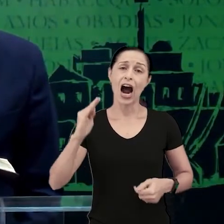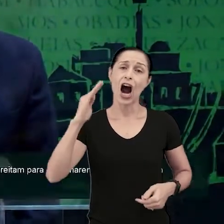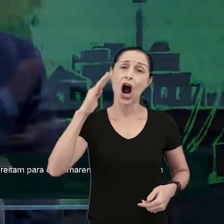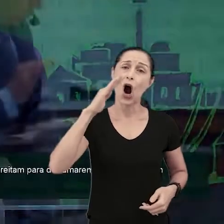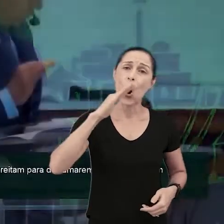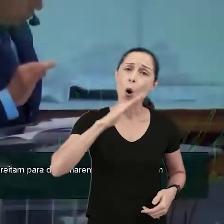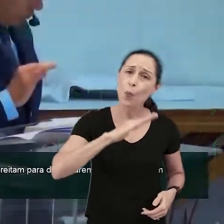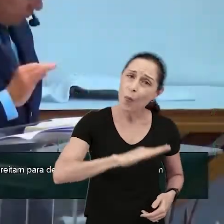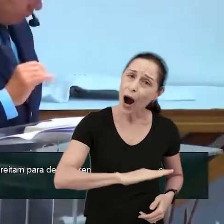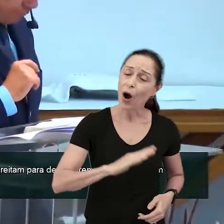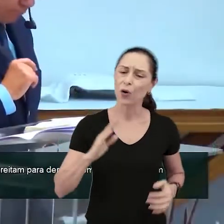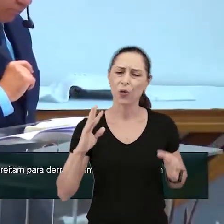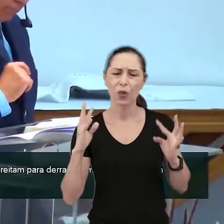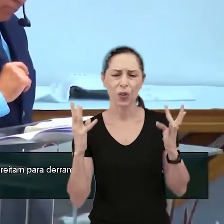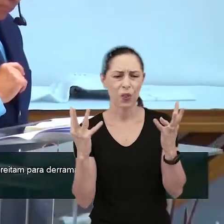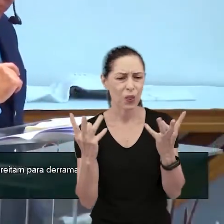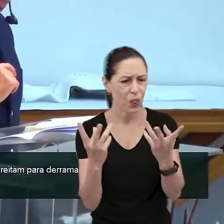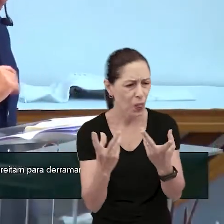um só reto,